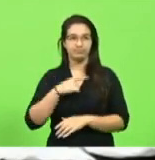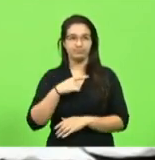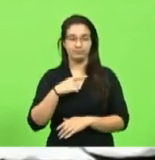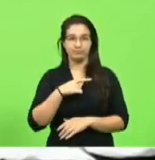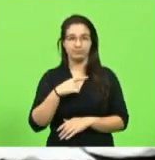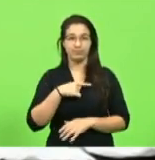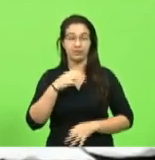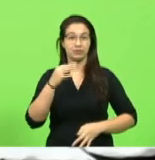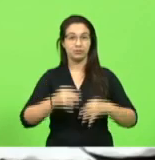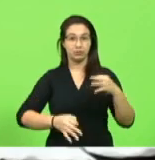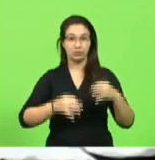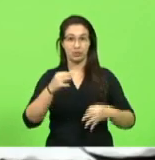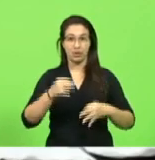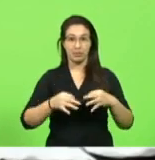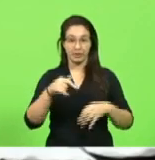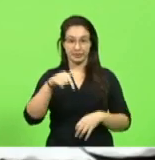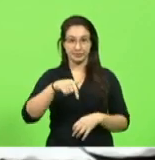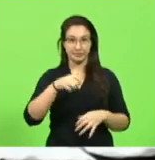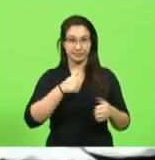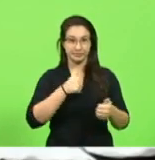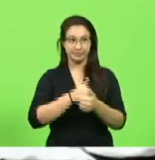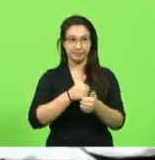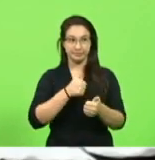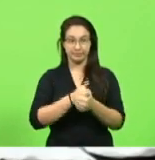de julgamento deste tribunal.